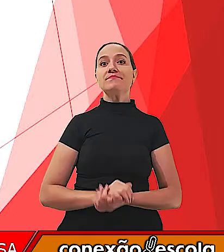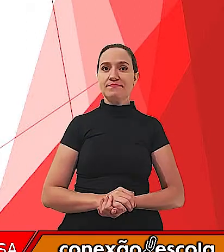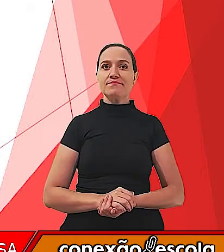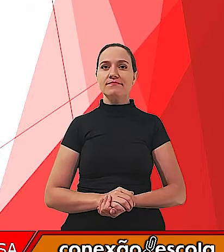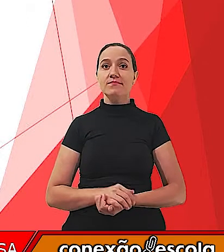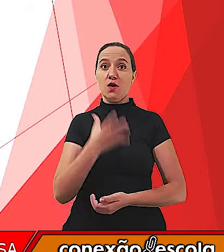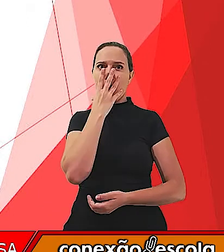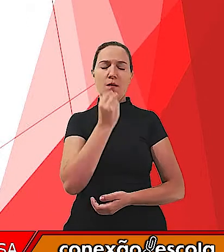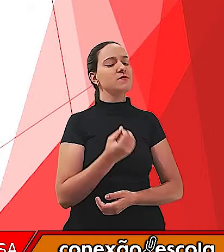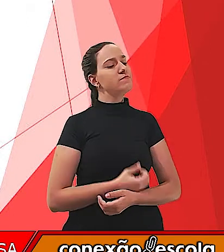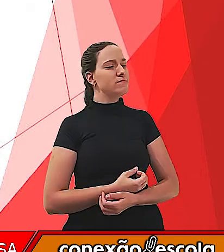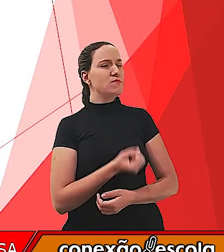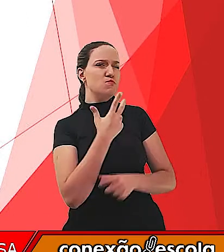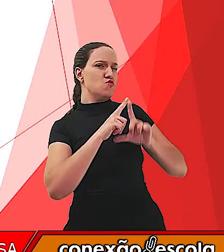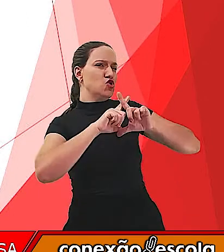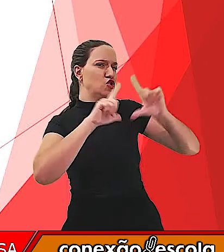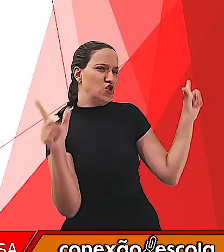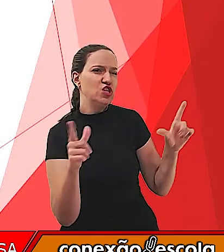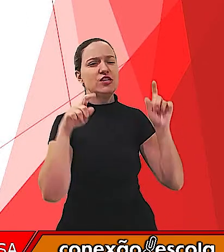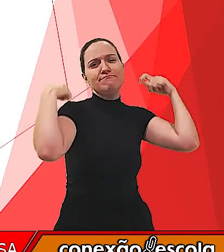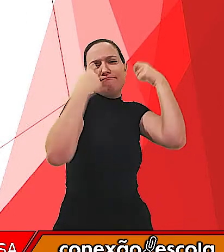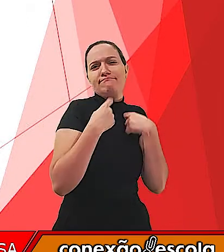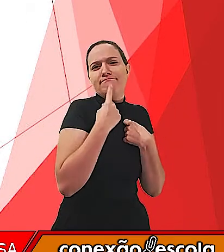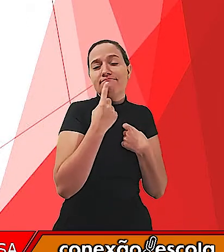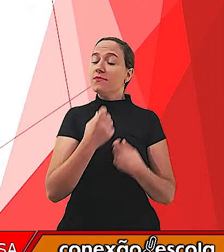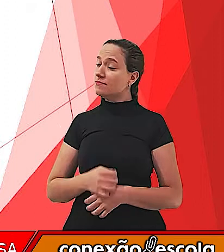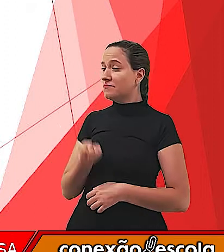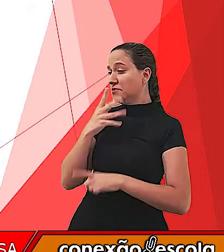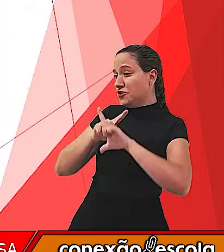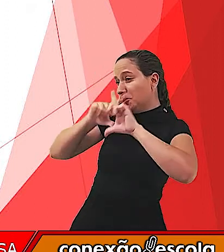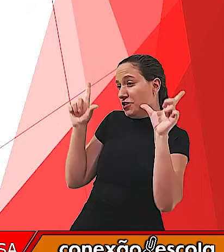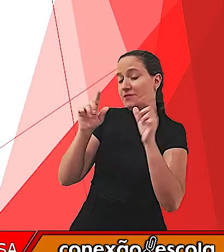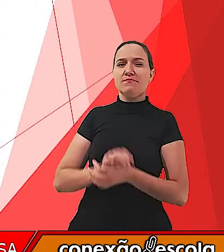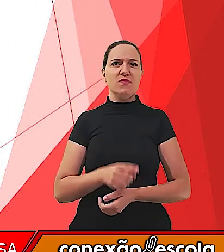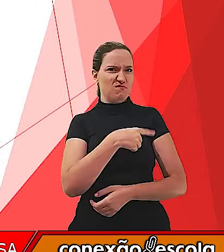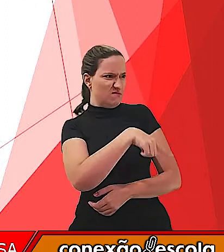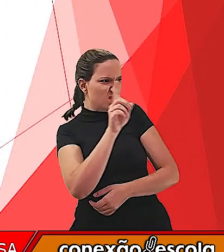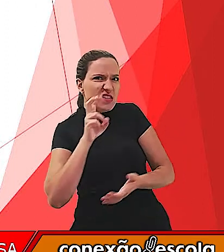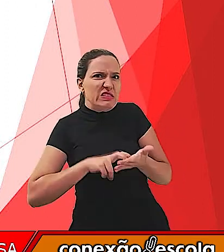Bom dia, Chapeuzinho Vermelho. Bom dia. Aonde você está indo tão